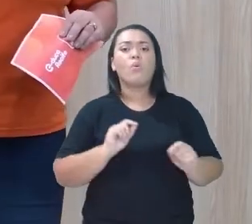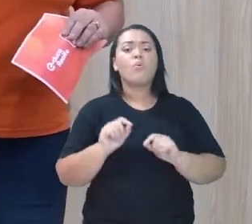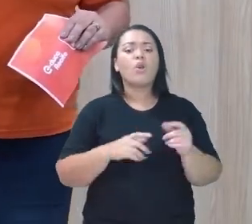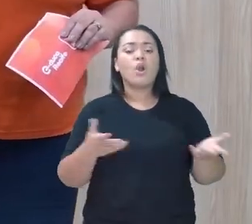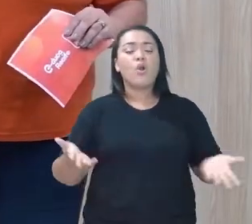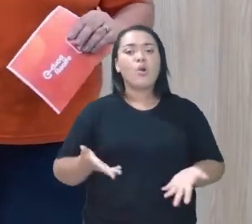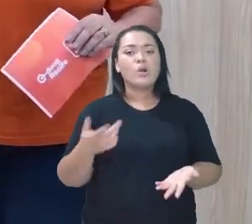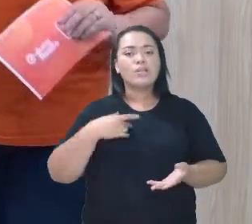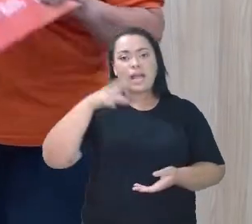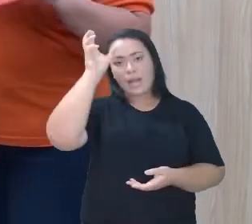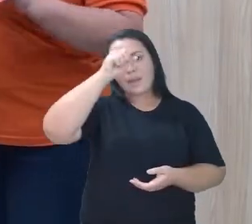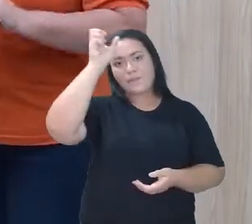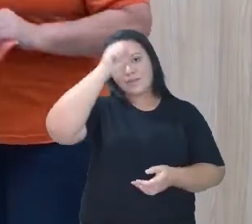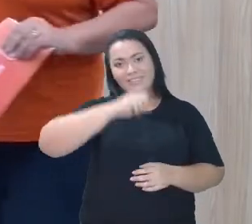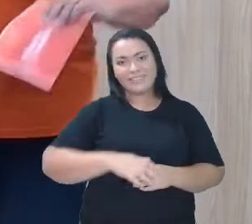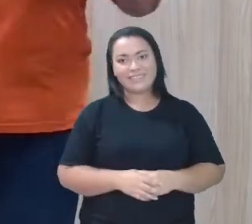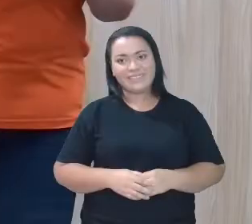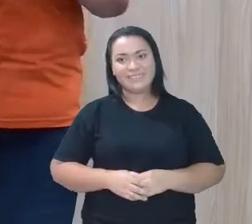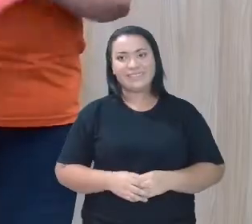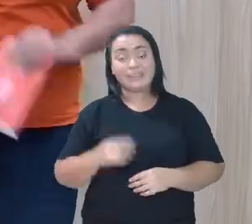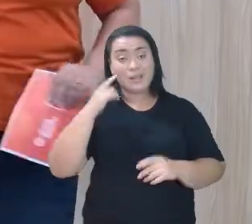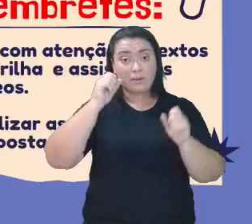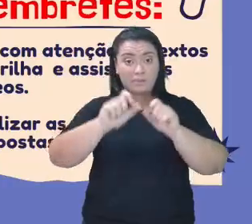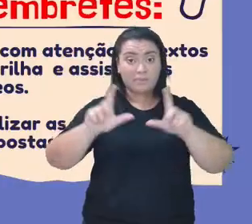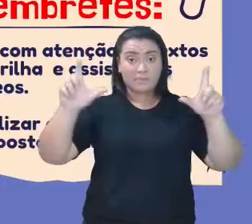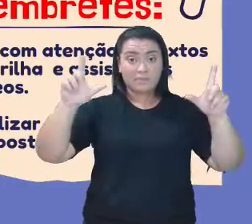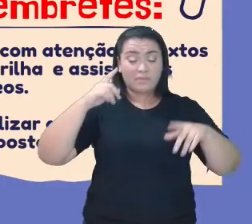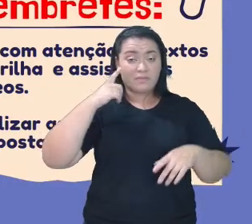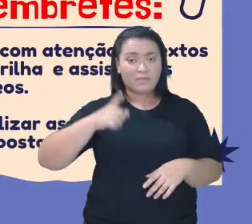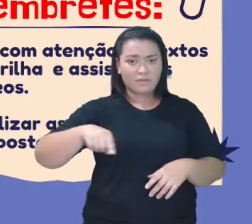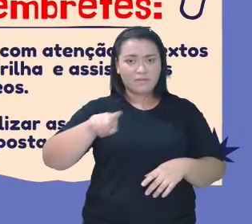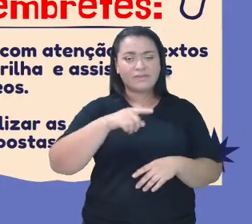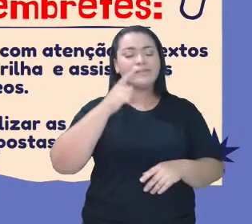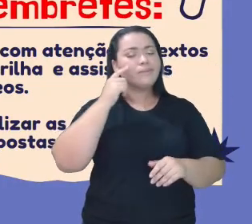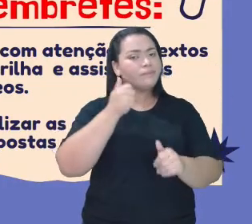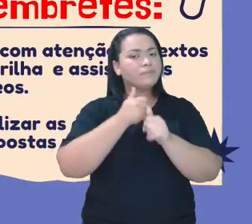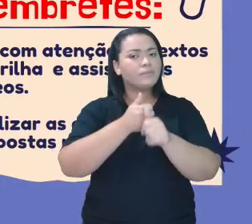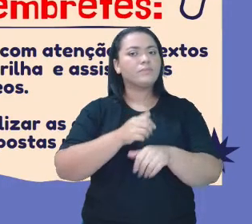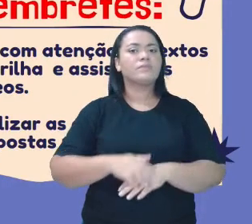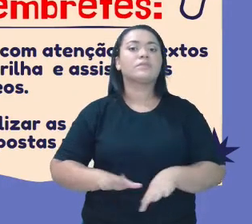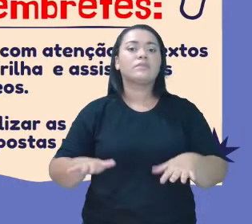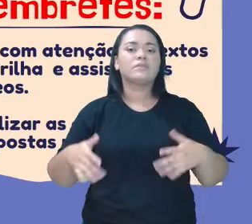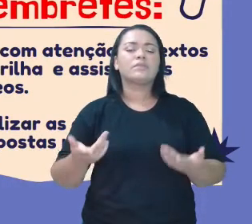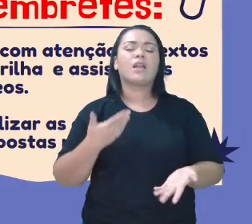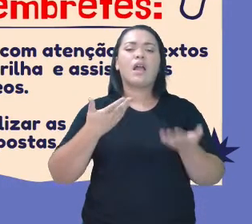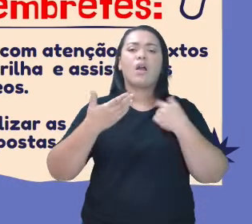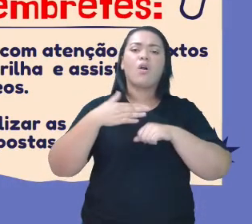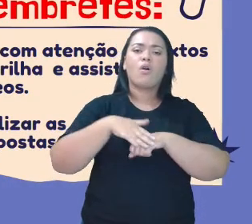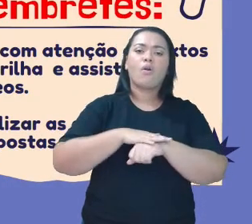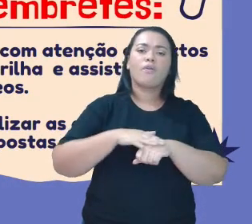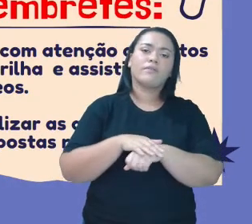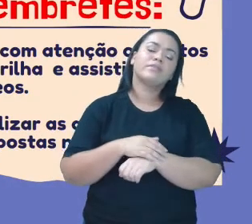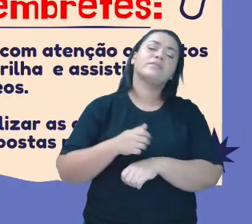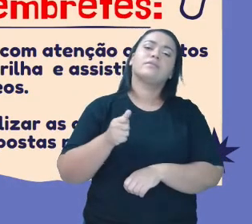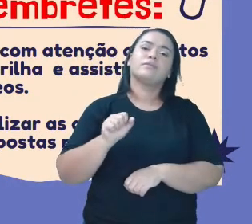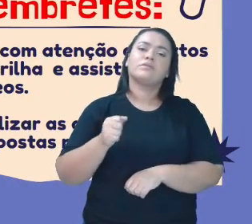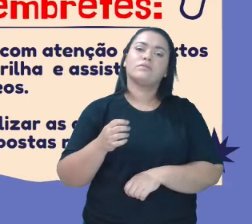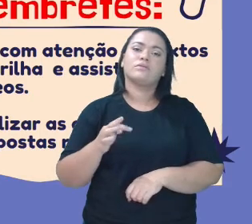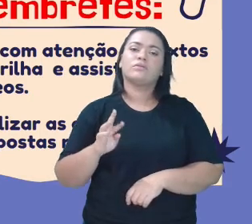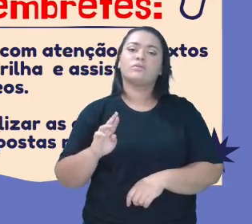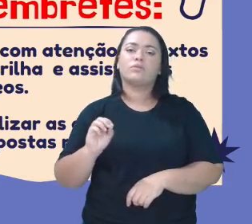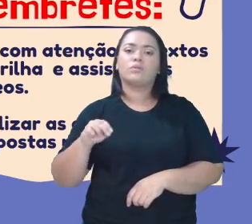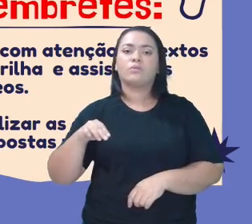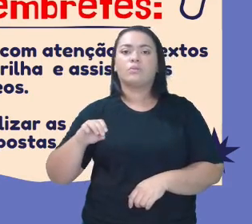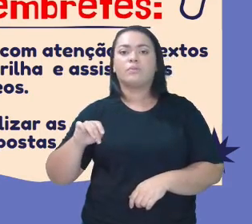nós vimos na aula de hoje. Vou colocar aí a tela bem grande para vocês acompanharem. Então, a gente conversou sobre astronomia,